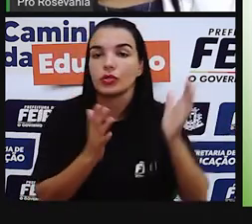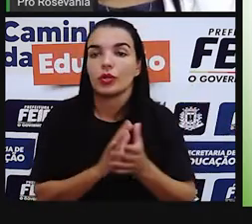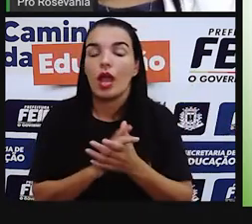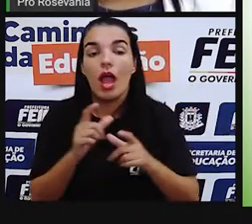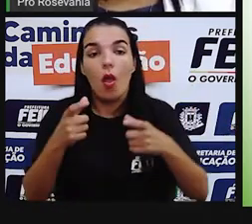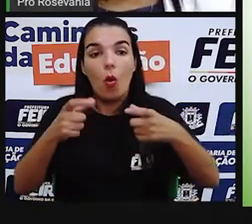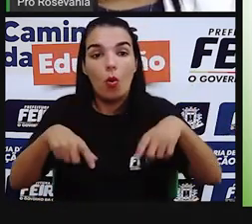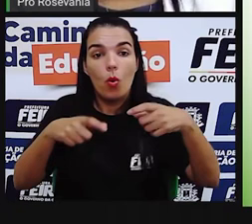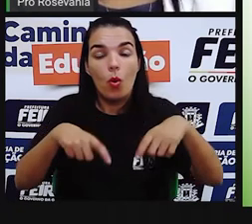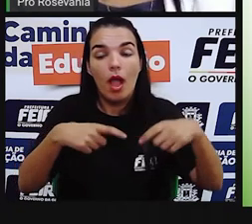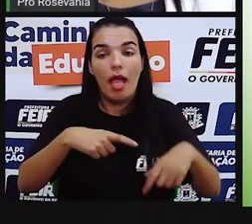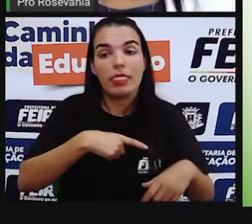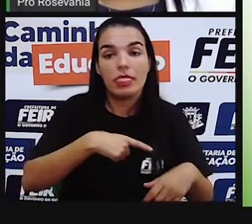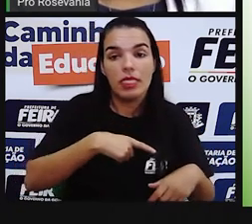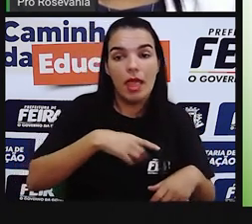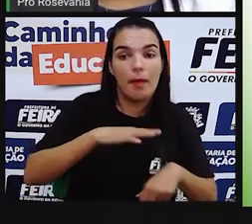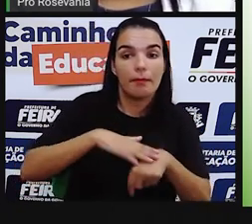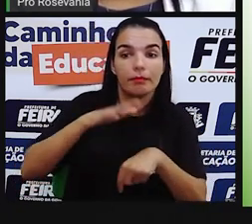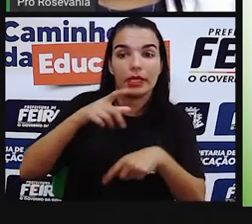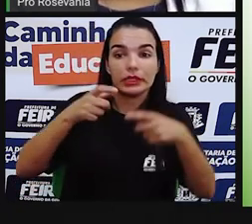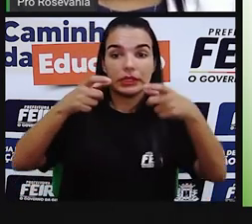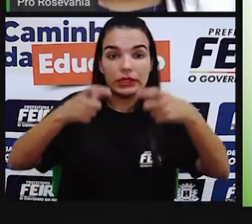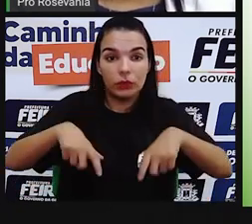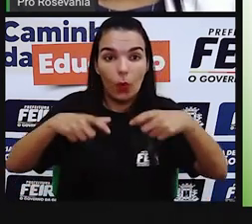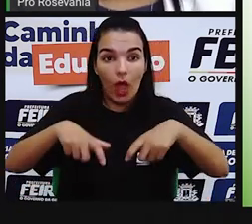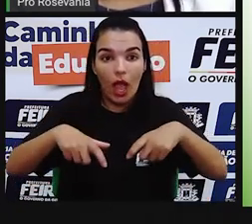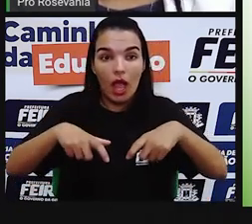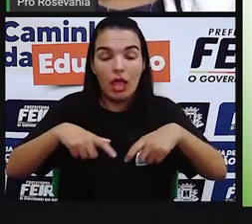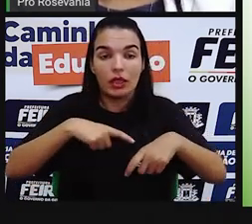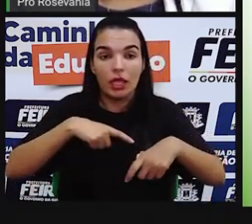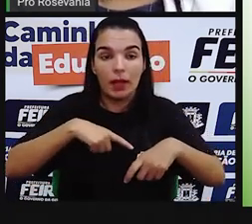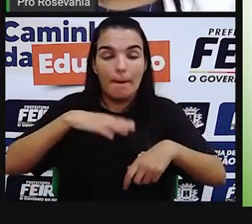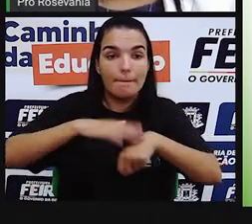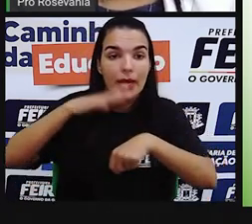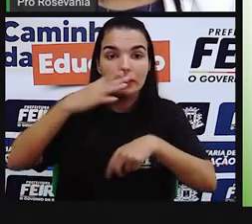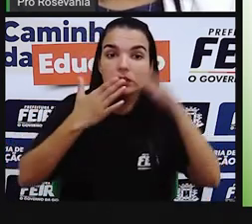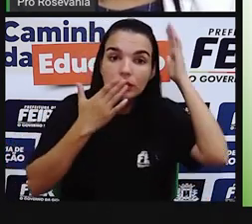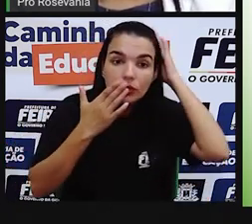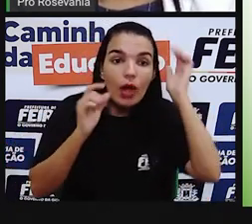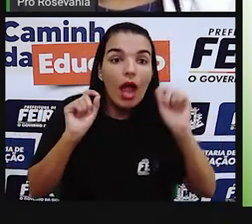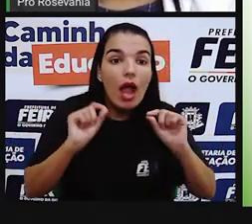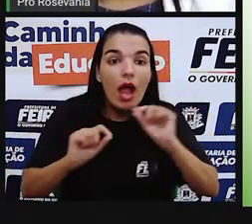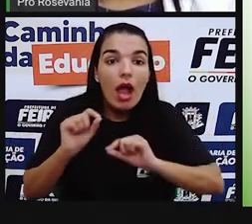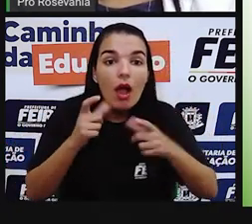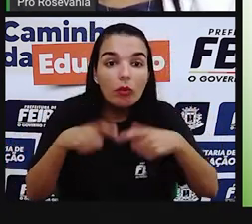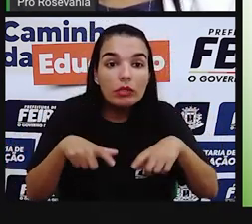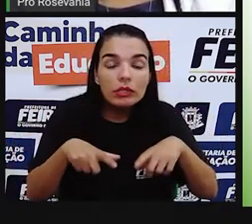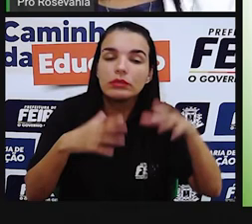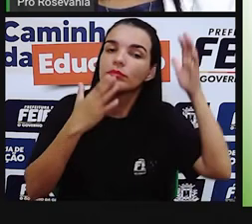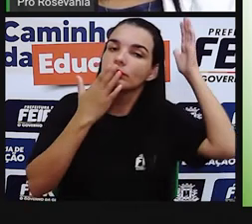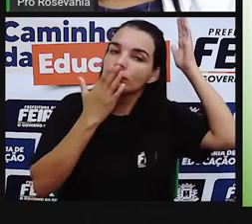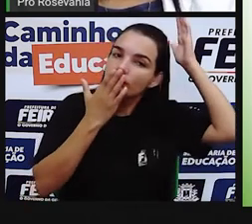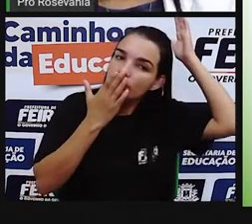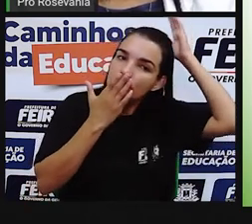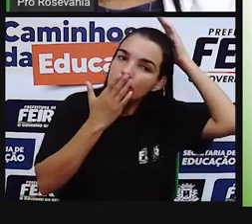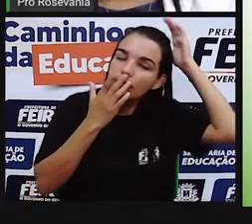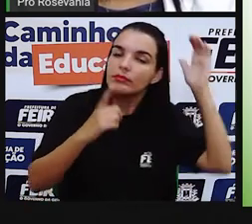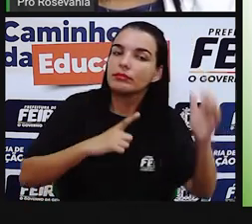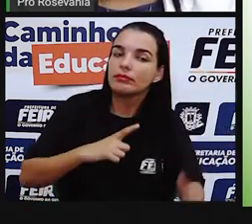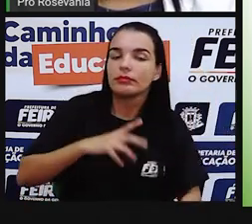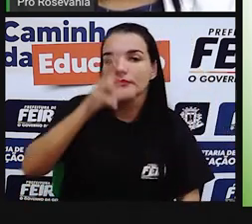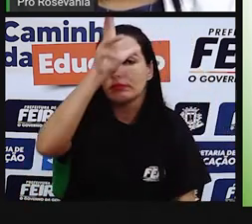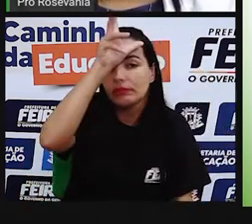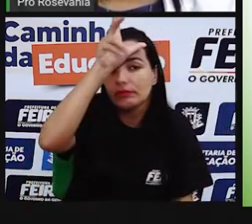eles mais deixaram de ter essas características, né, originais. Infelizmente, eles passaram a assumir